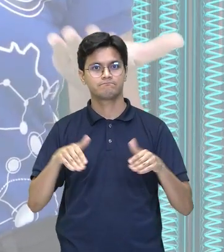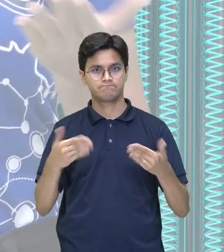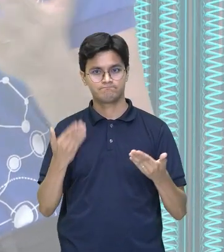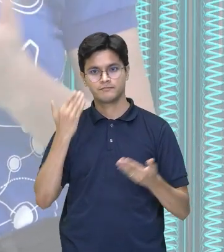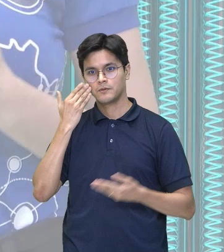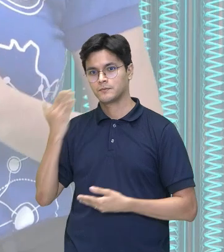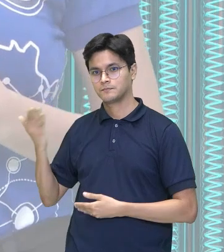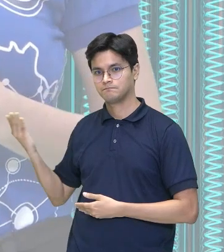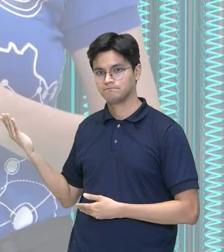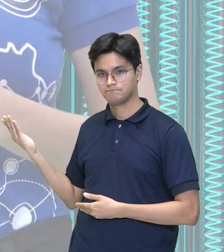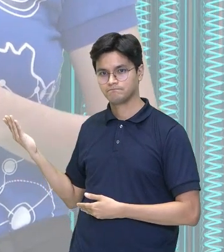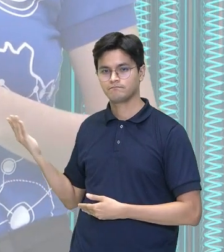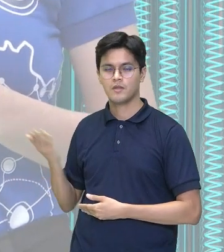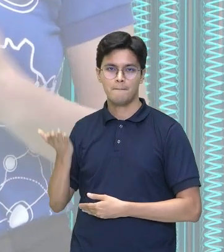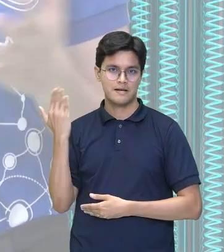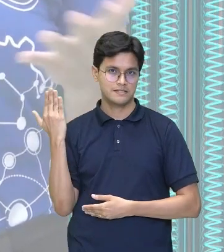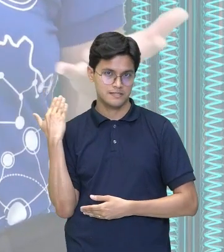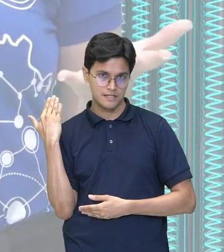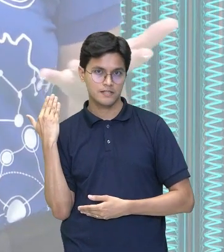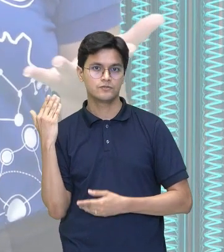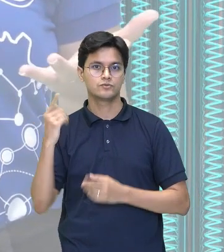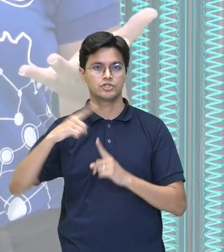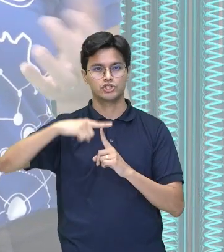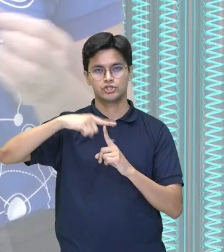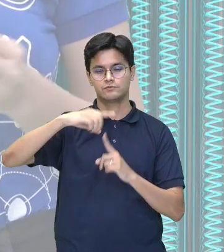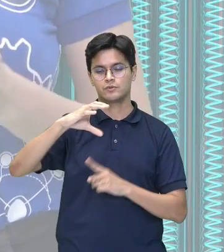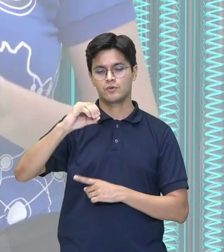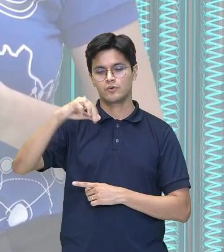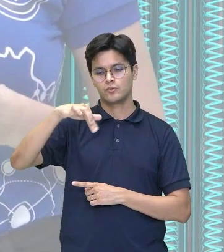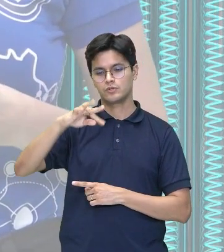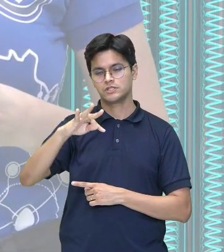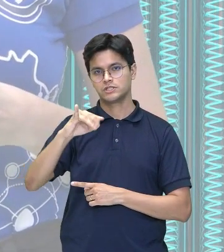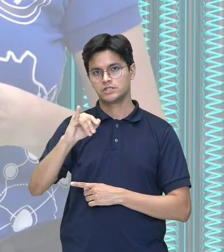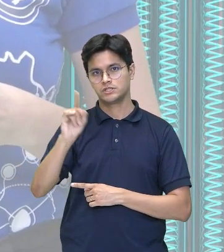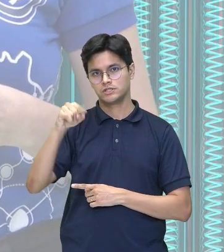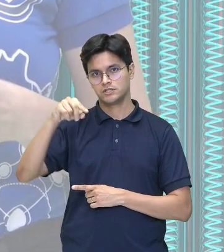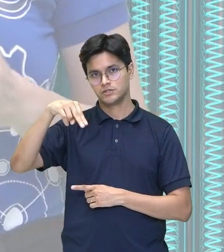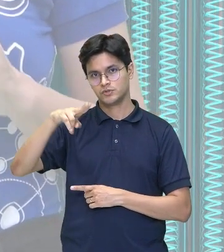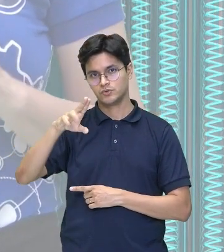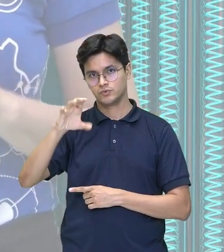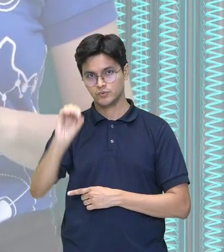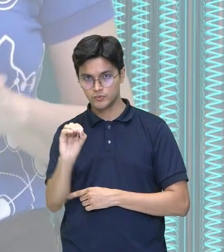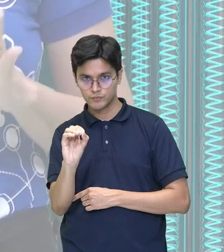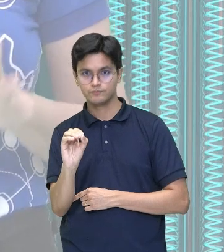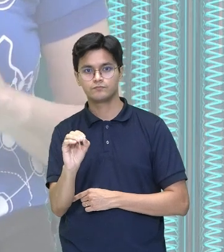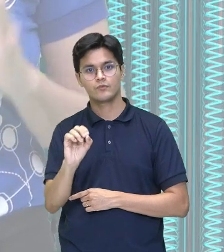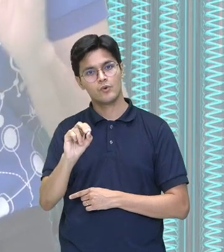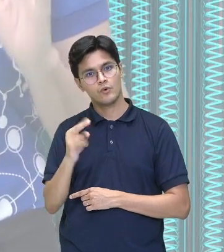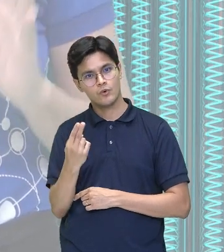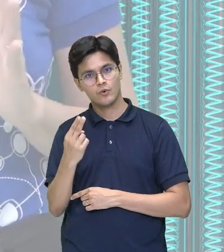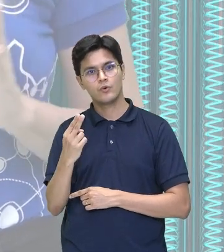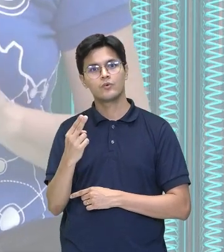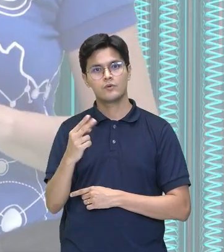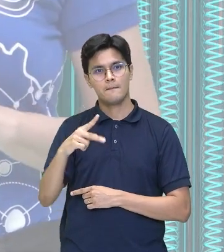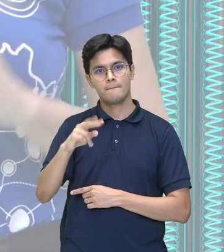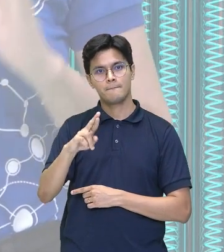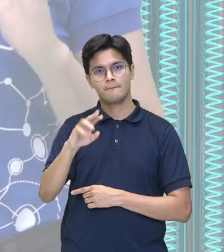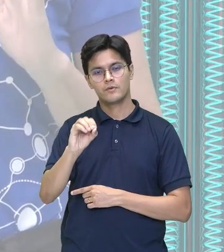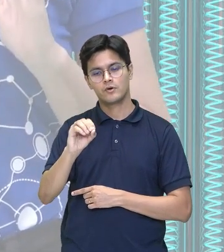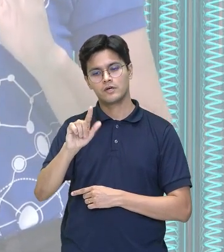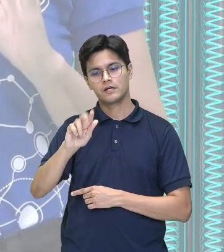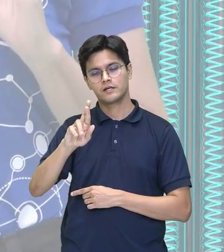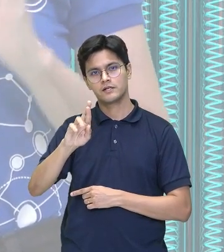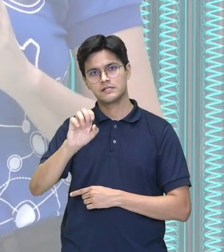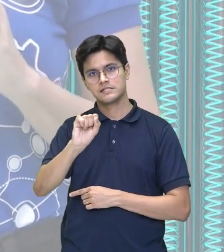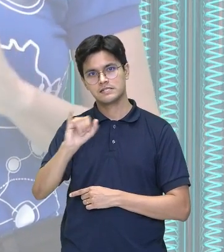O passado contínuo. Então, a gente acabou de ver a forma negativa, que é bem fácil, bem simples.